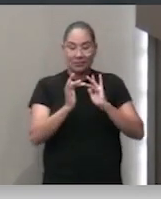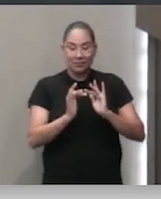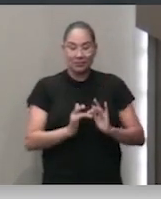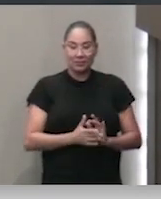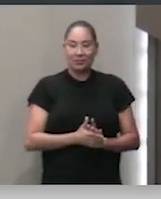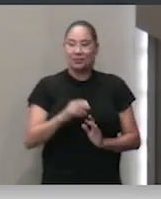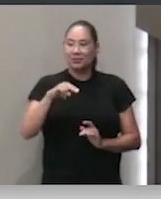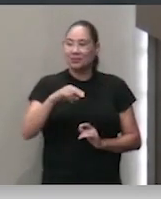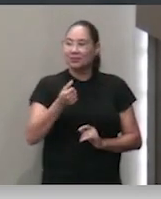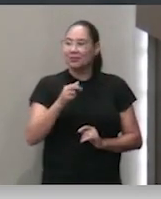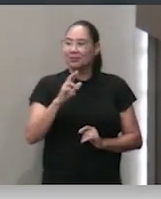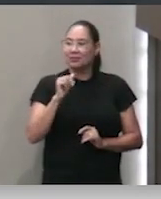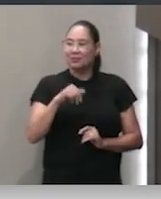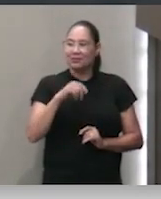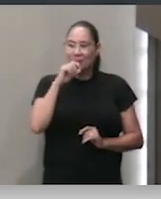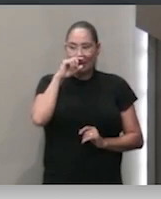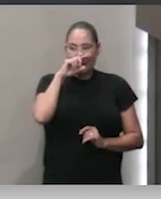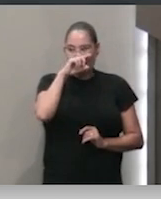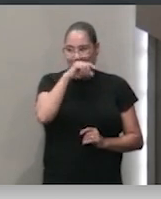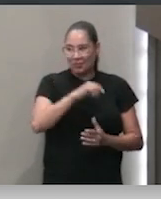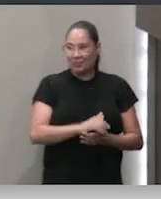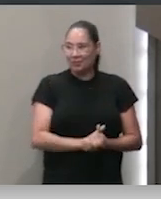Vereador Iarã, próximo a...